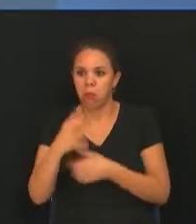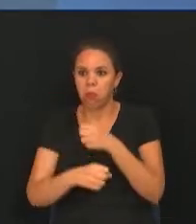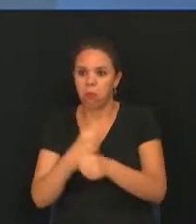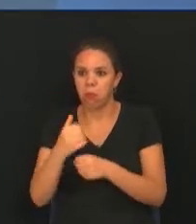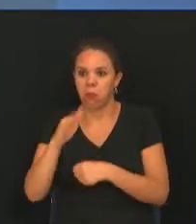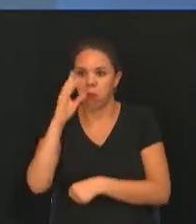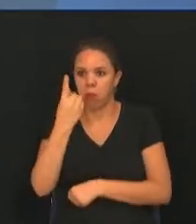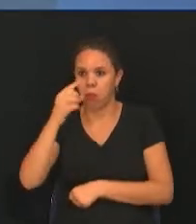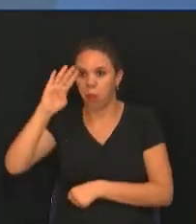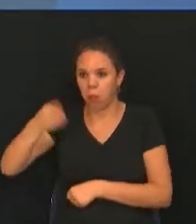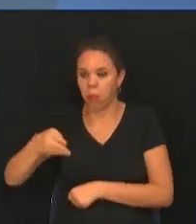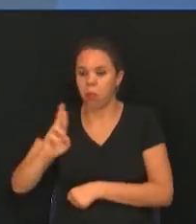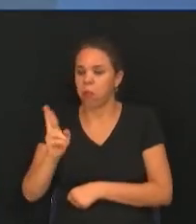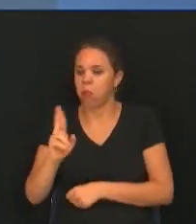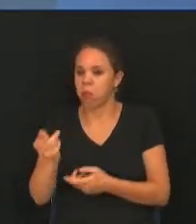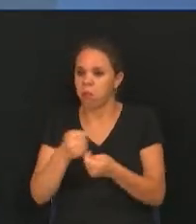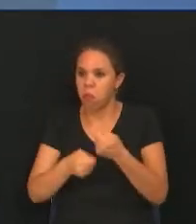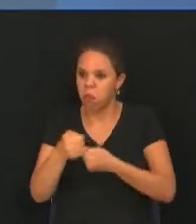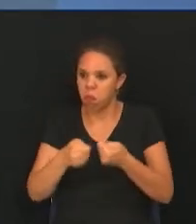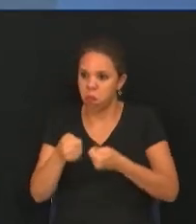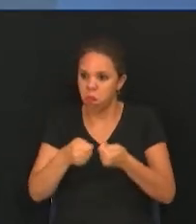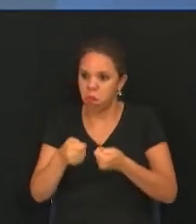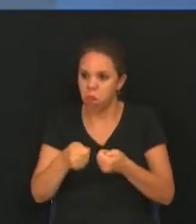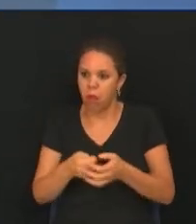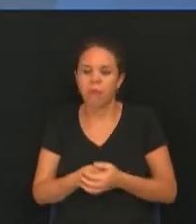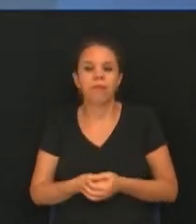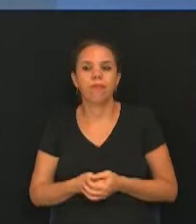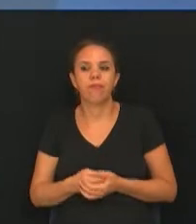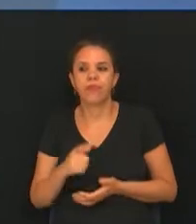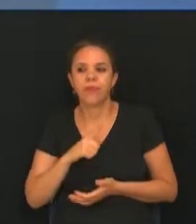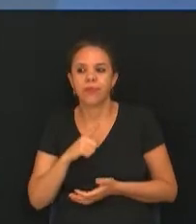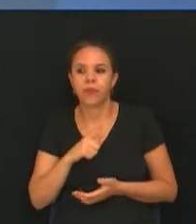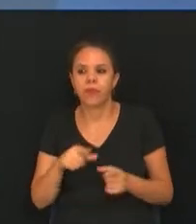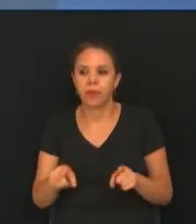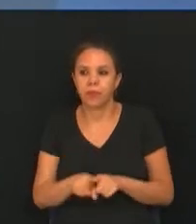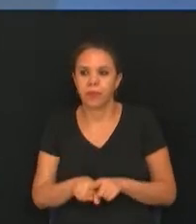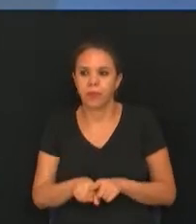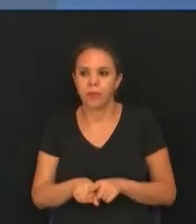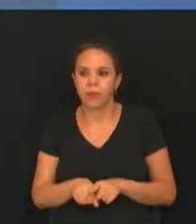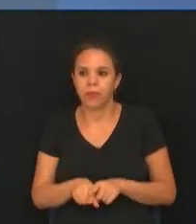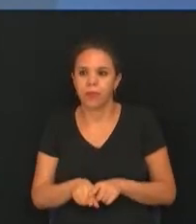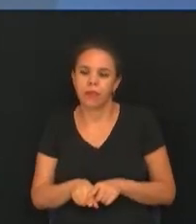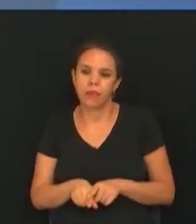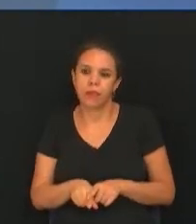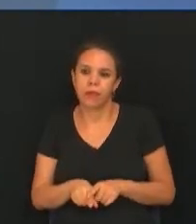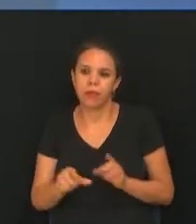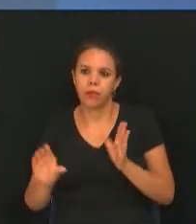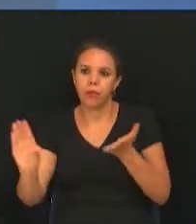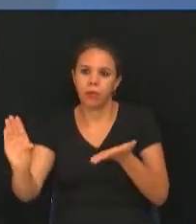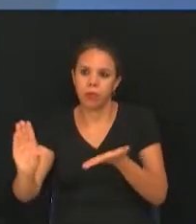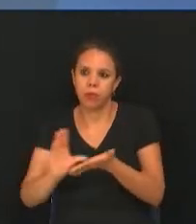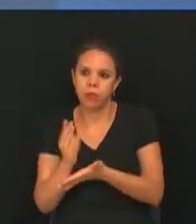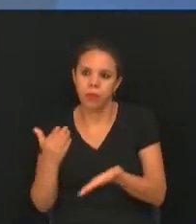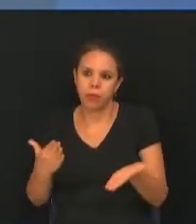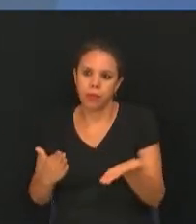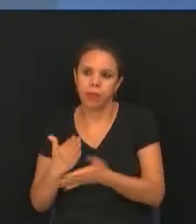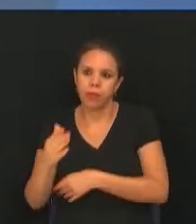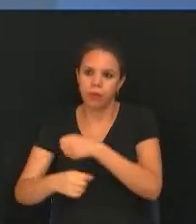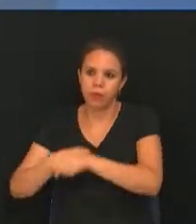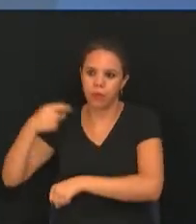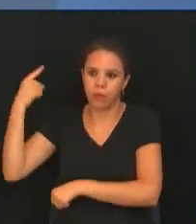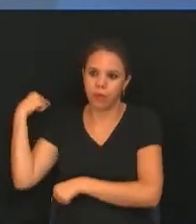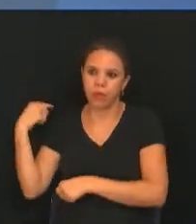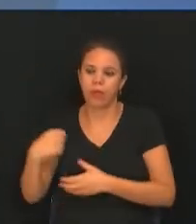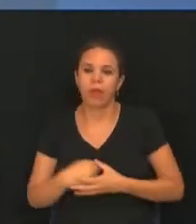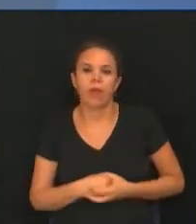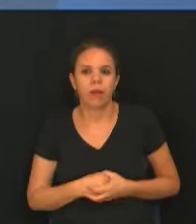de R$1 milhão de economia. E existe também a questão das emendas que foram aprovadas no ano passado,